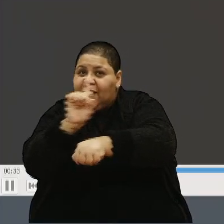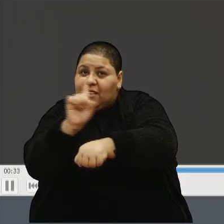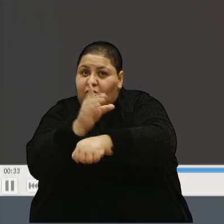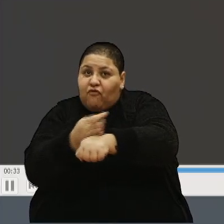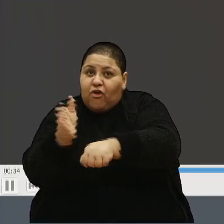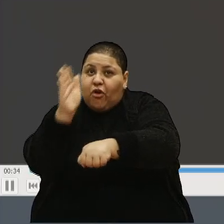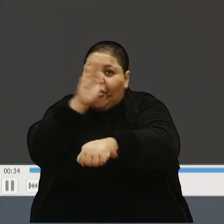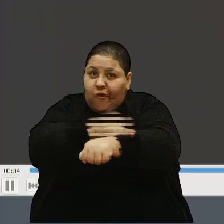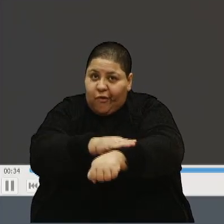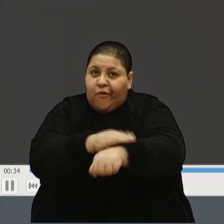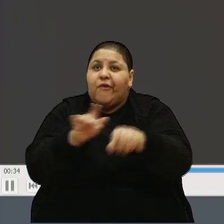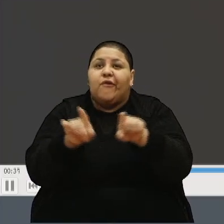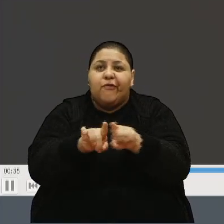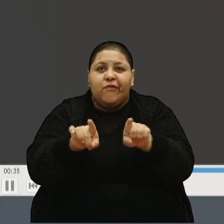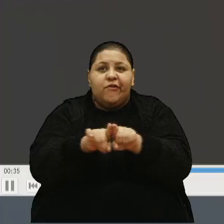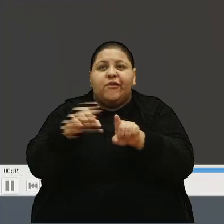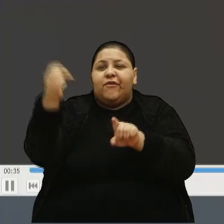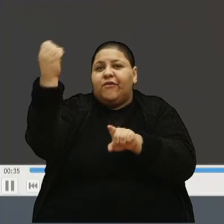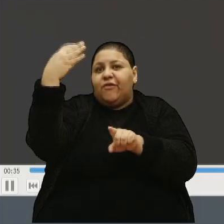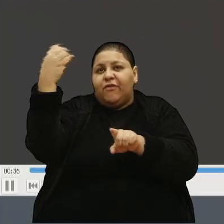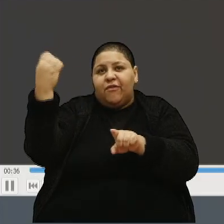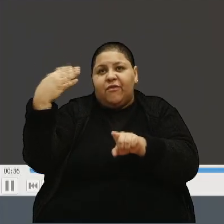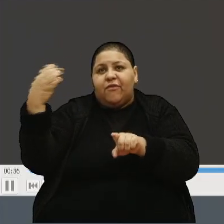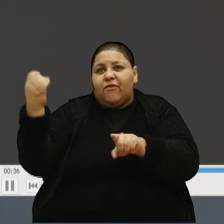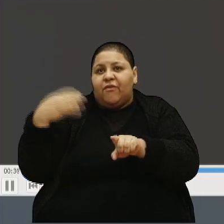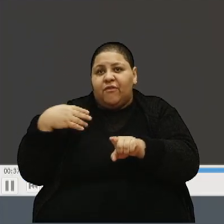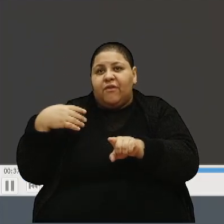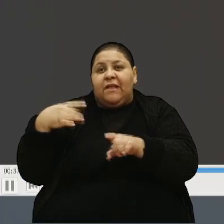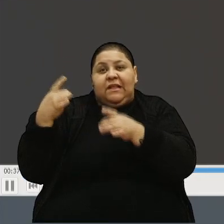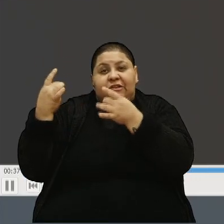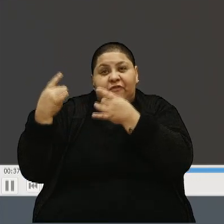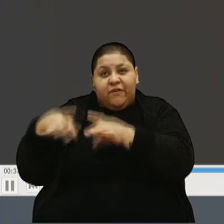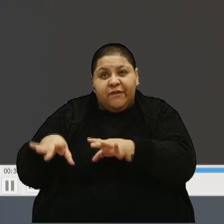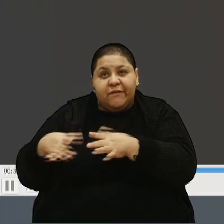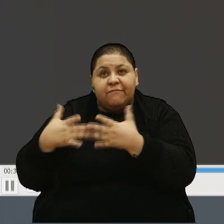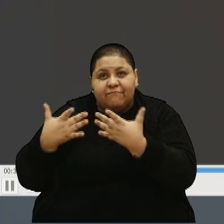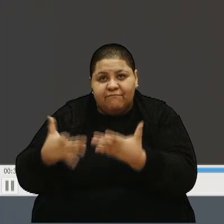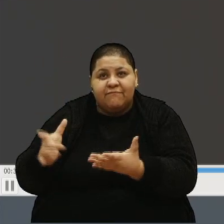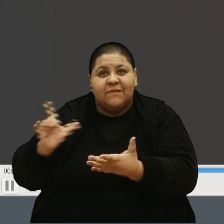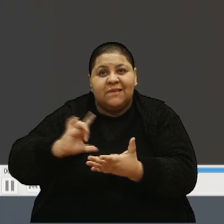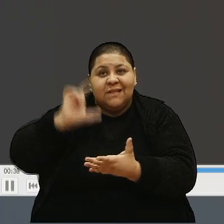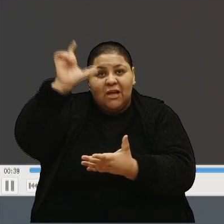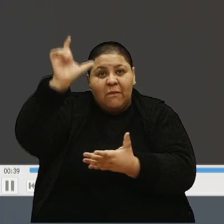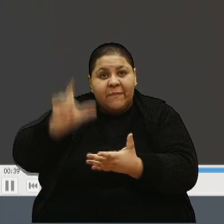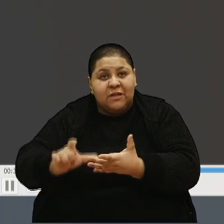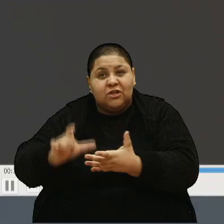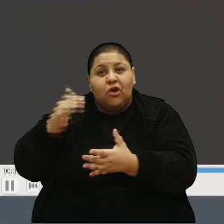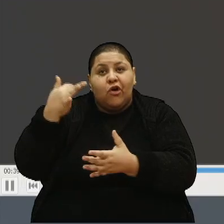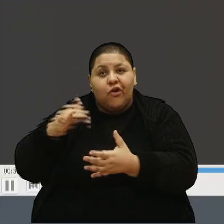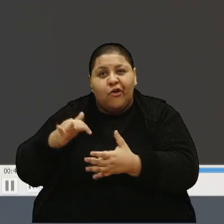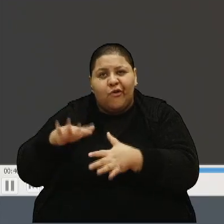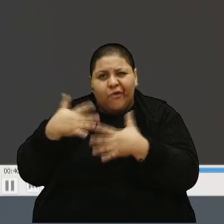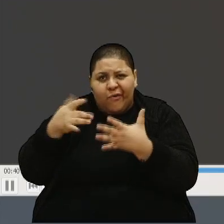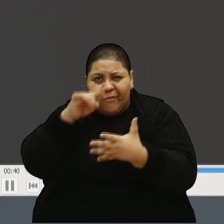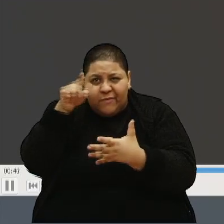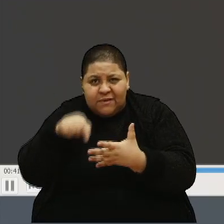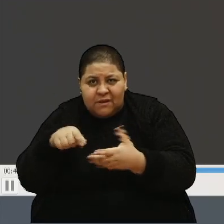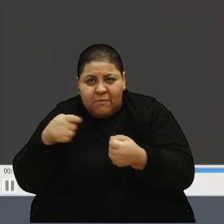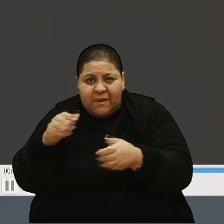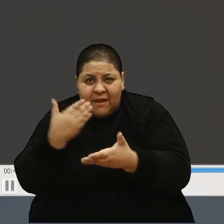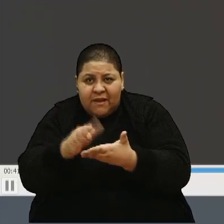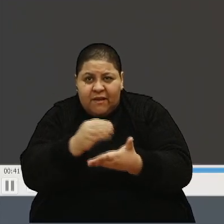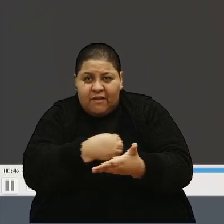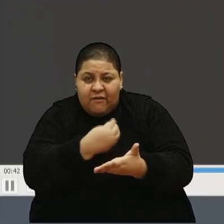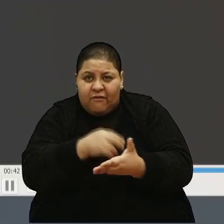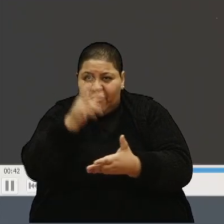recolocada e também a sinalização está precária. E tem uma pessoa ferida. Será que precisamos perder vidas para